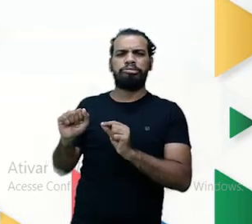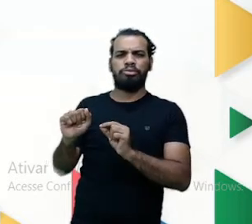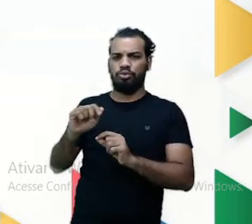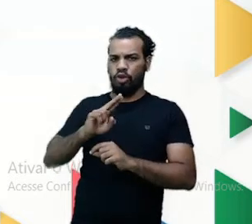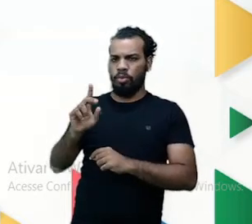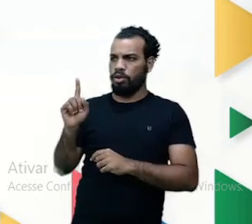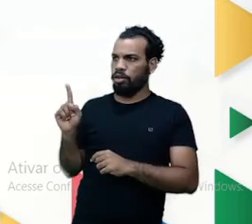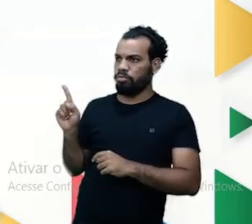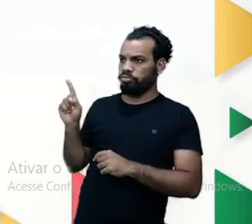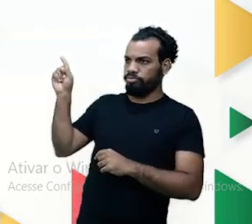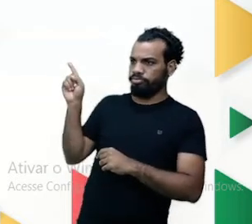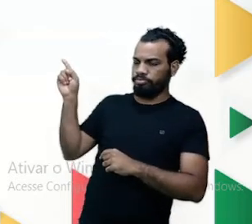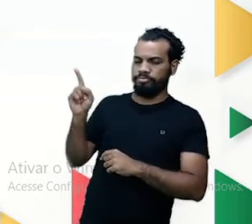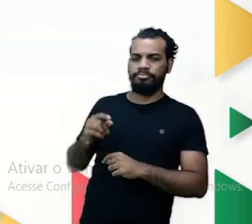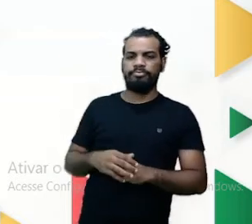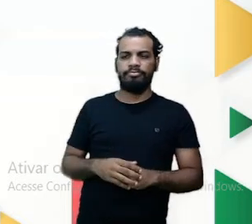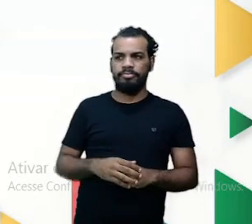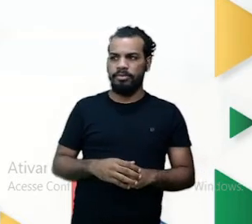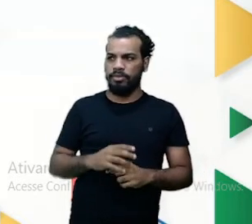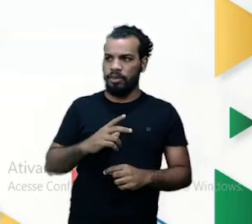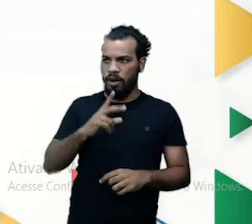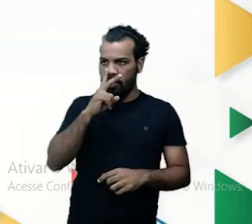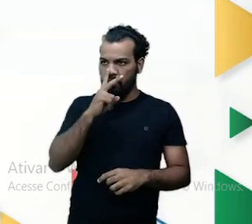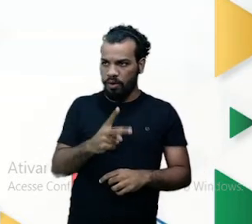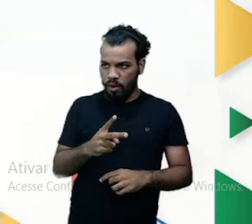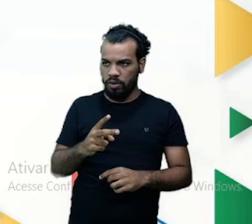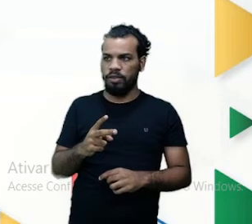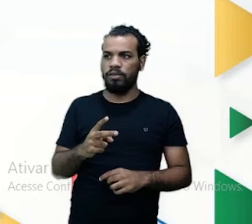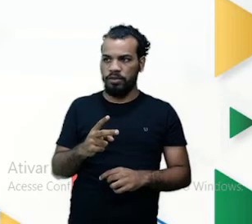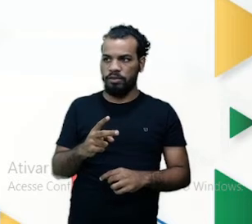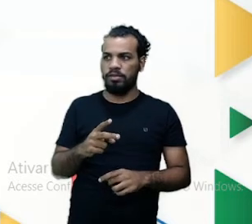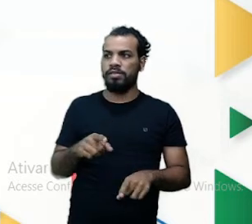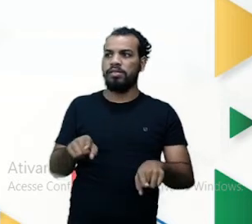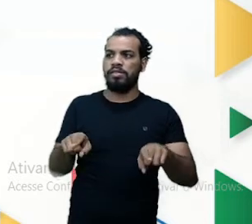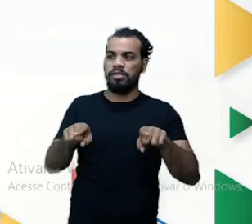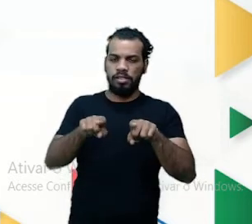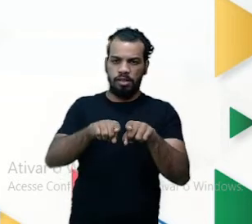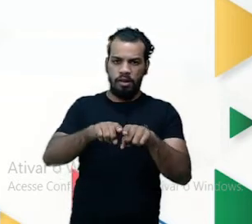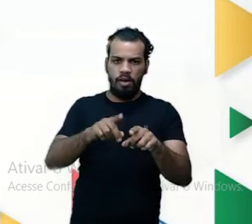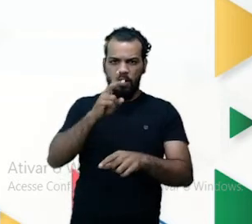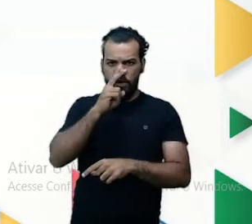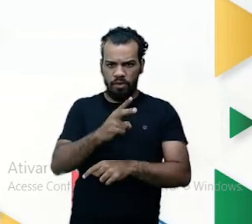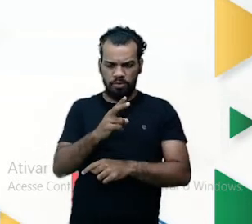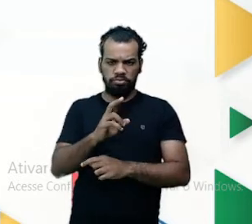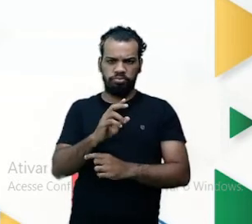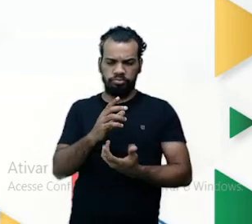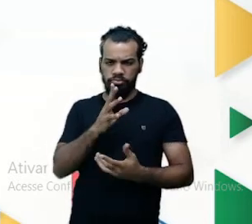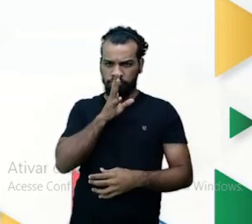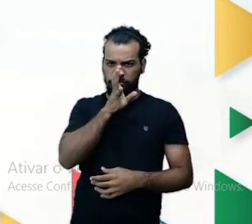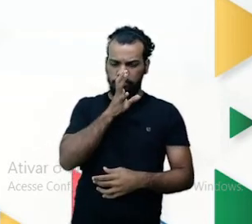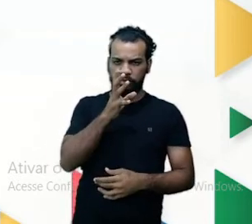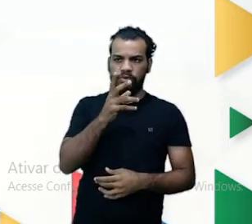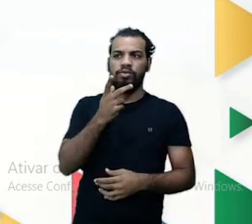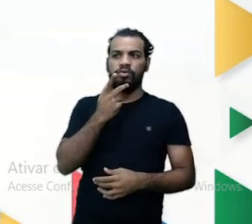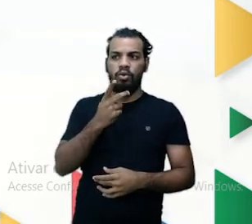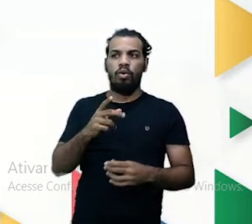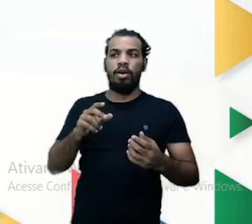fica ali entre a aplicação da força potente e o ponto da força resistente. Quando se fala